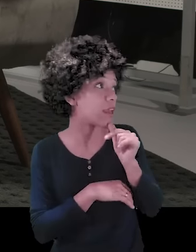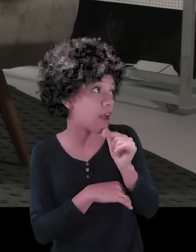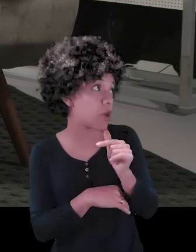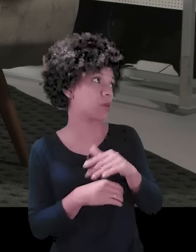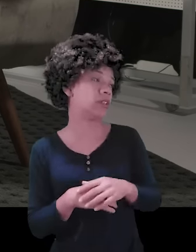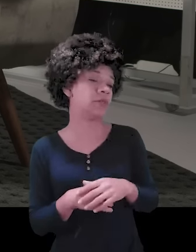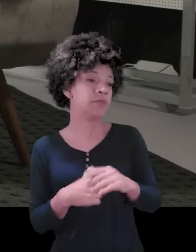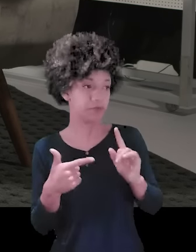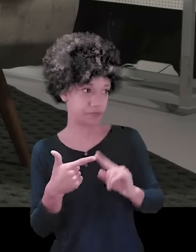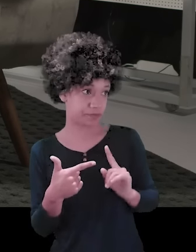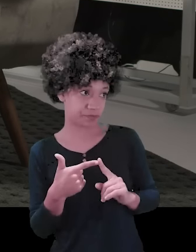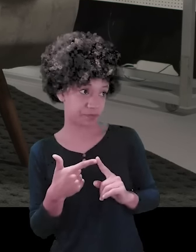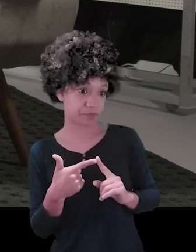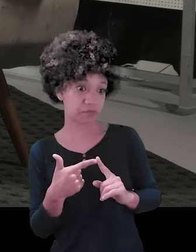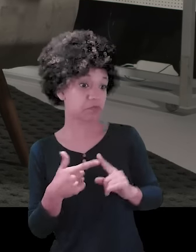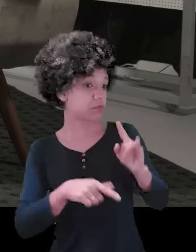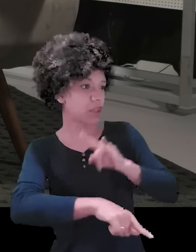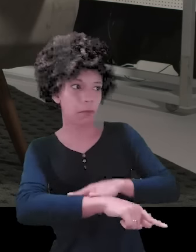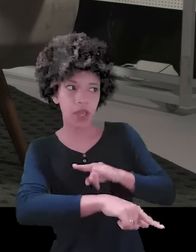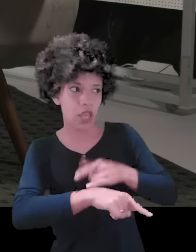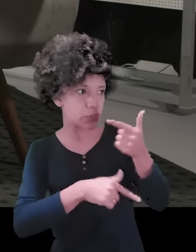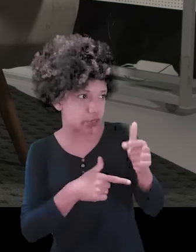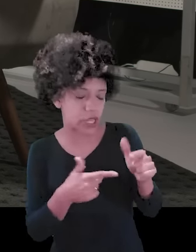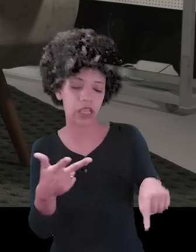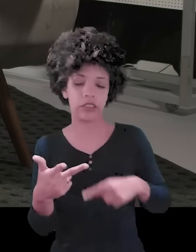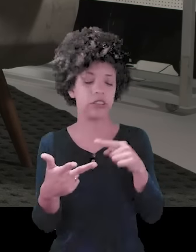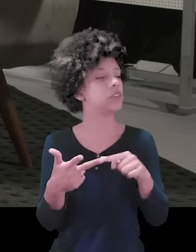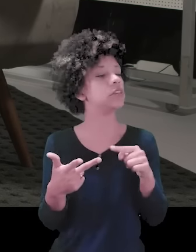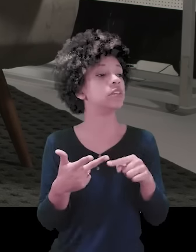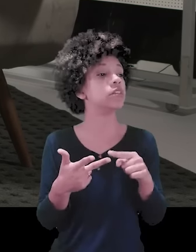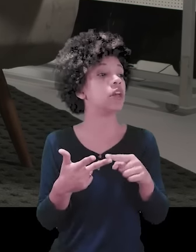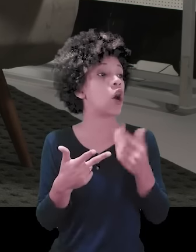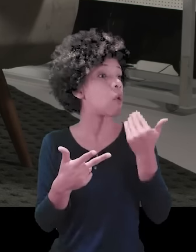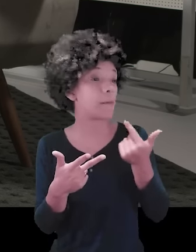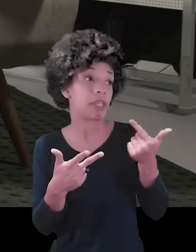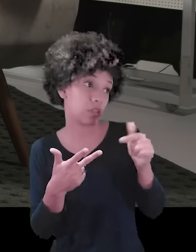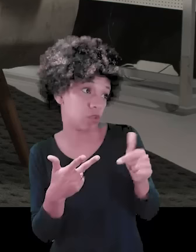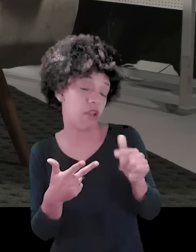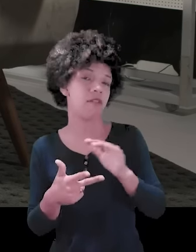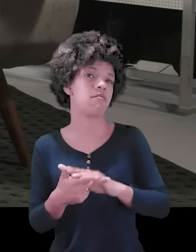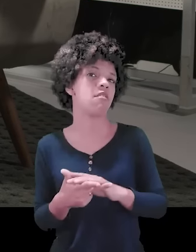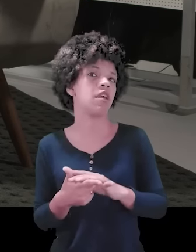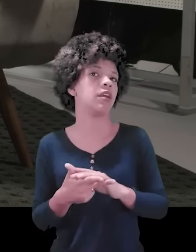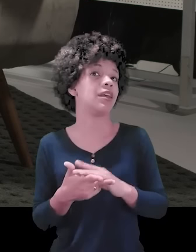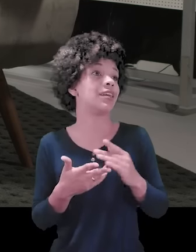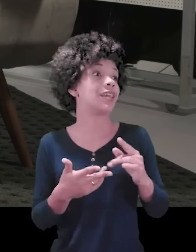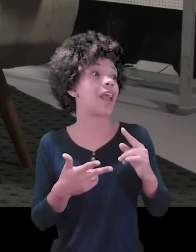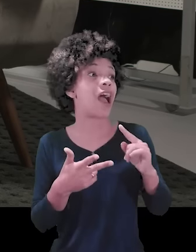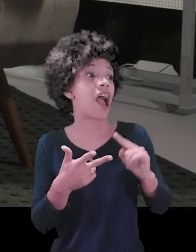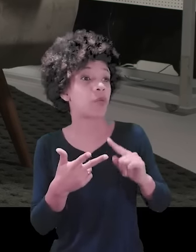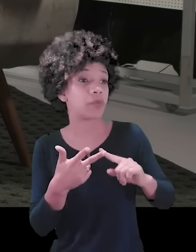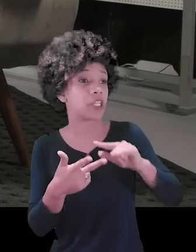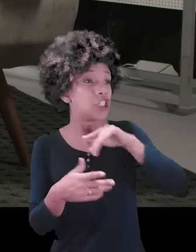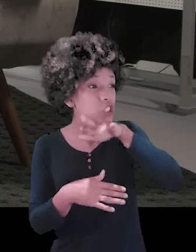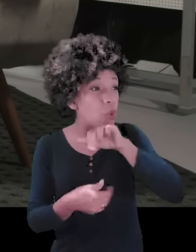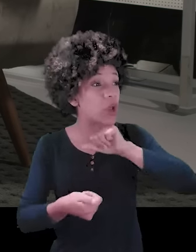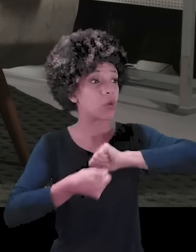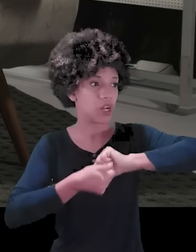água tem acesso ao banheiro tem acesso a comida que não esteja estragada